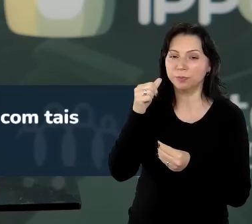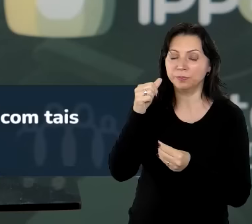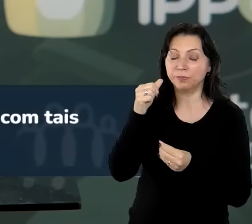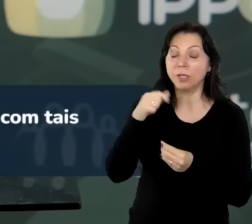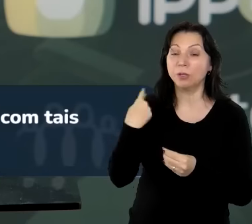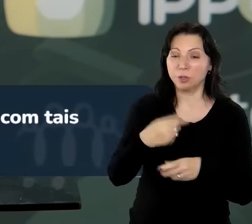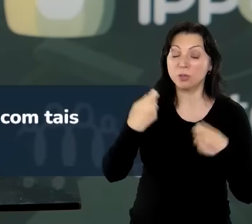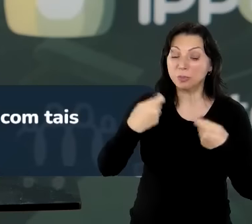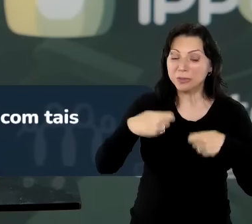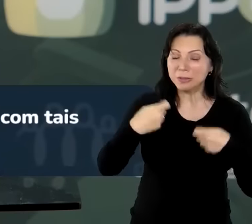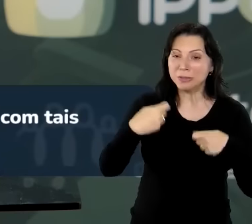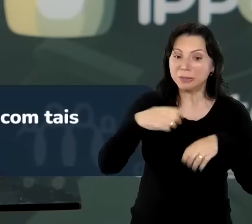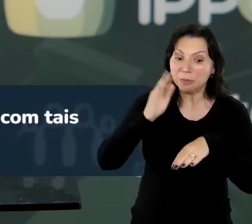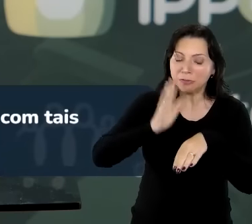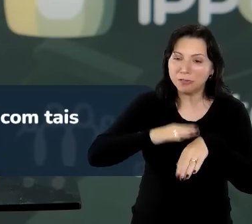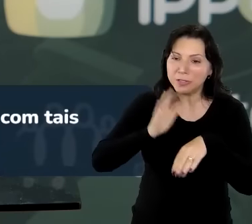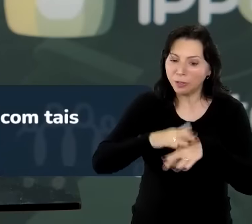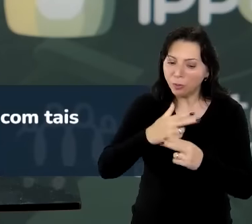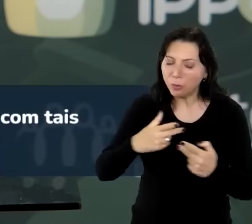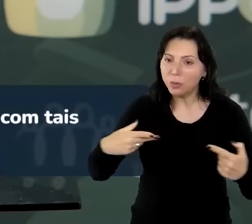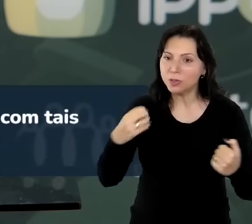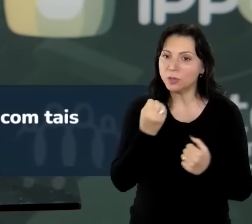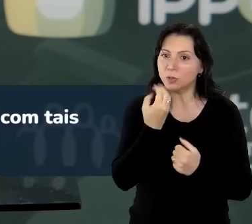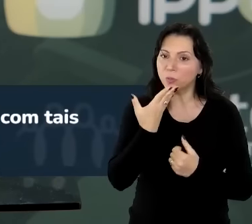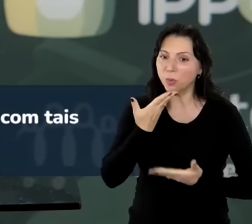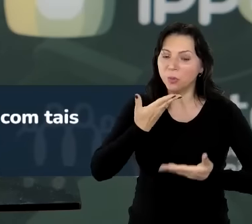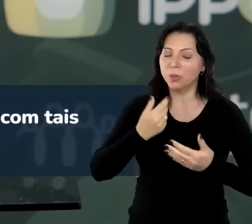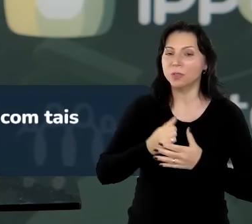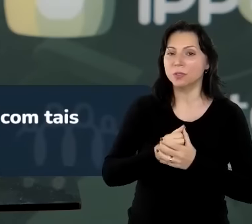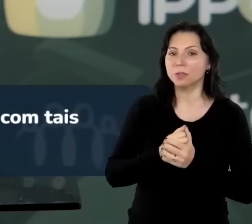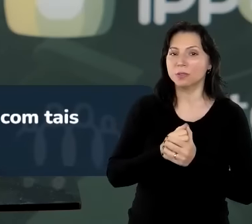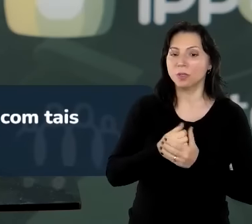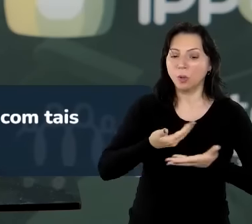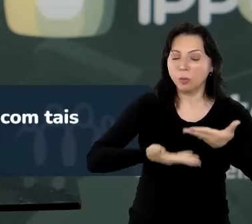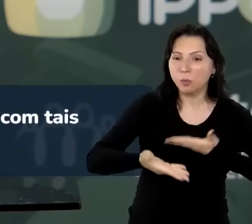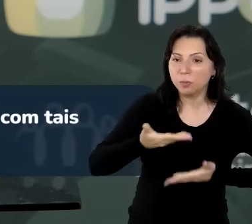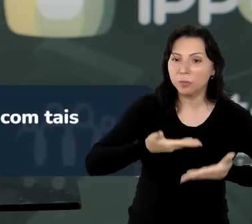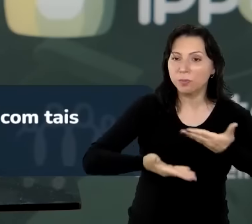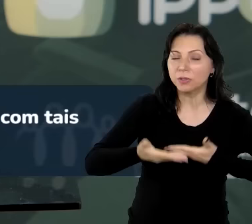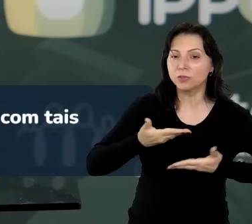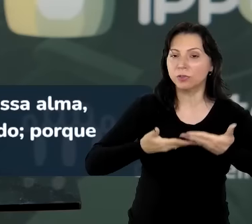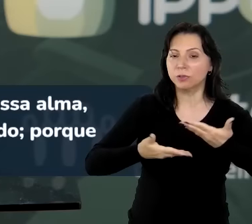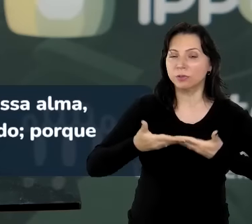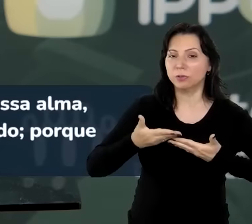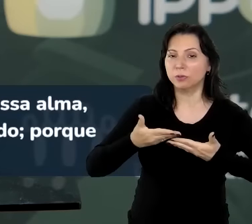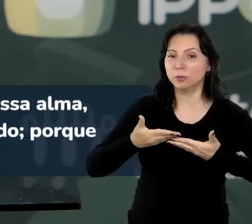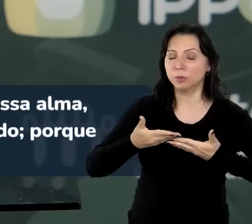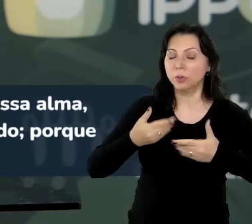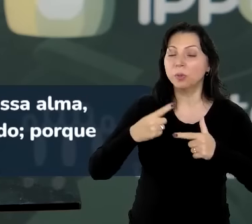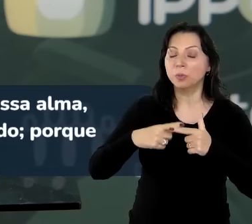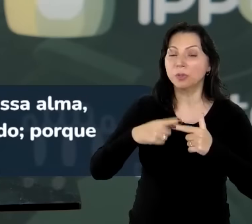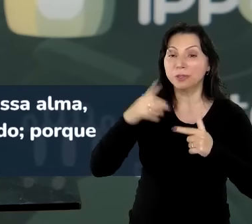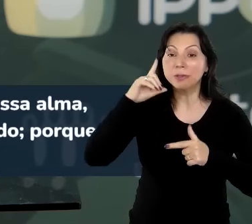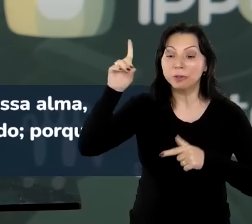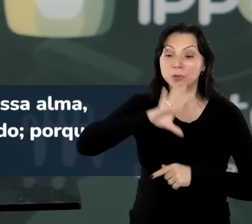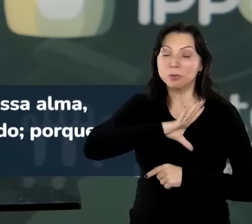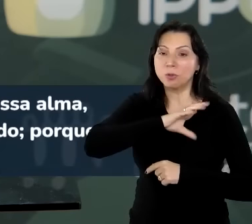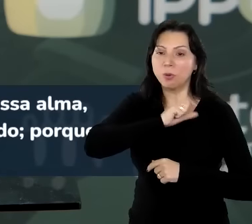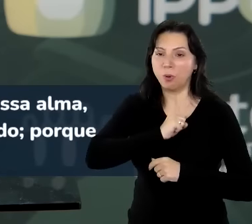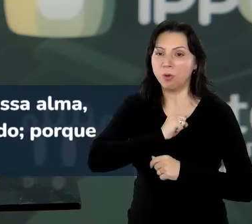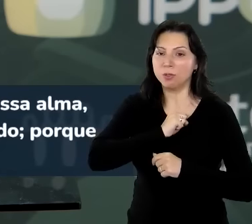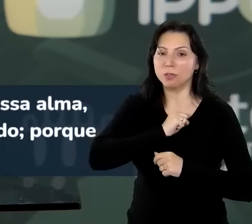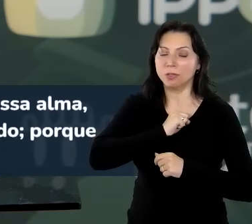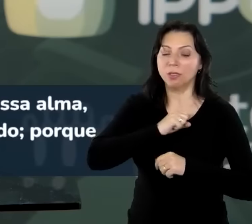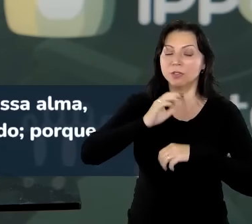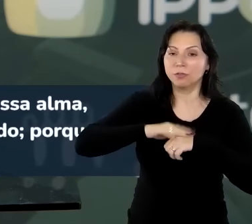do bem e a mútua cooperação, pois com tais sacrifícios, Deus se comprais. Obedecei